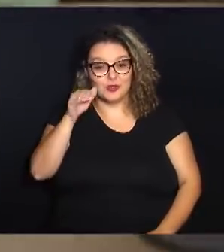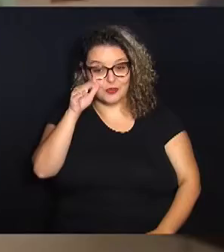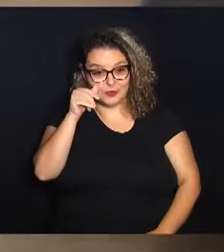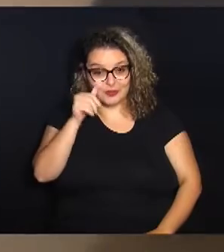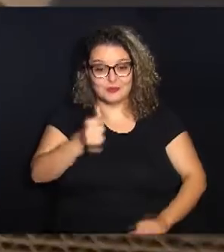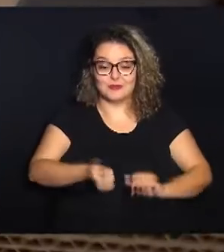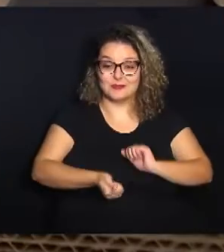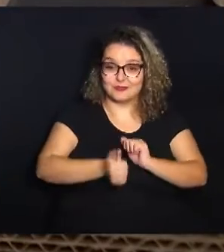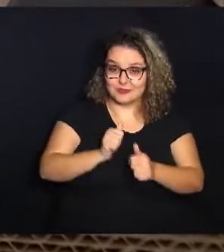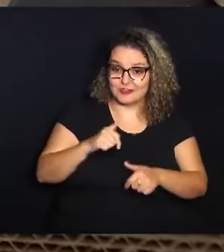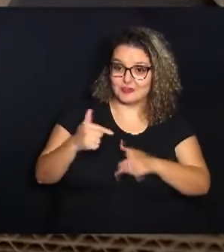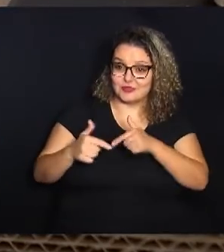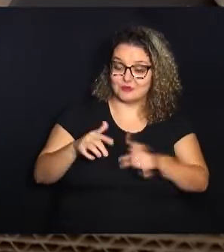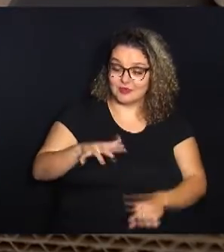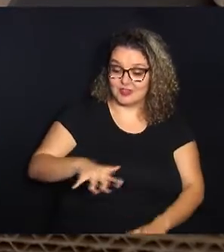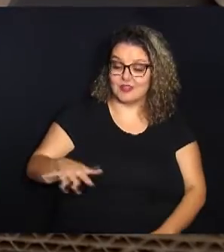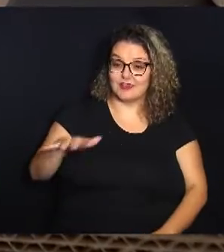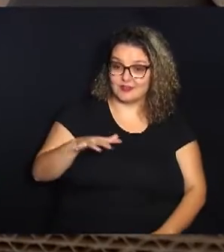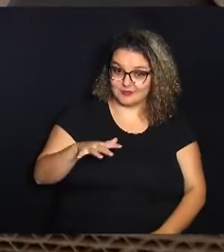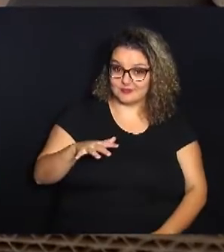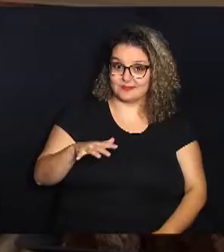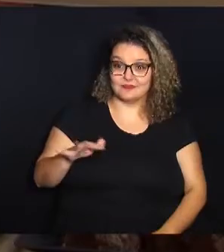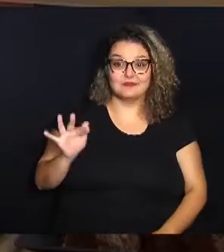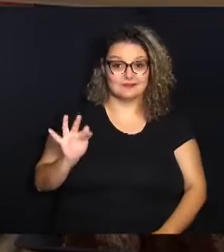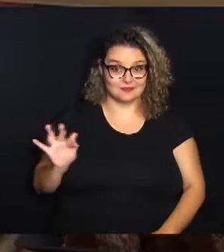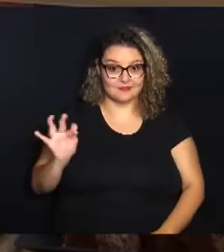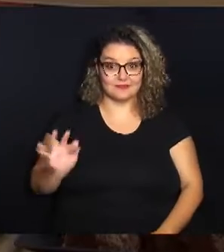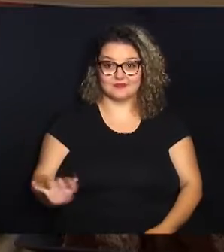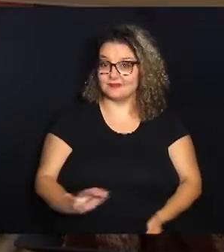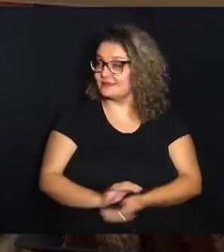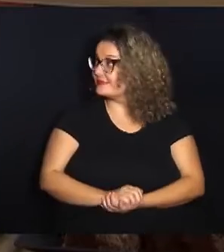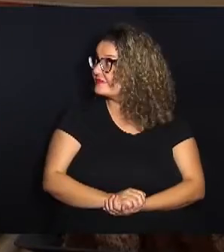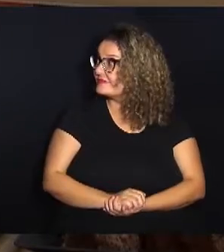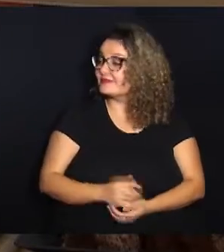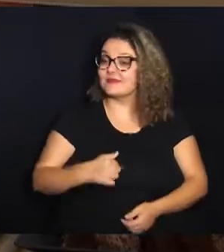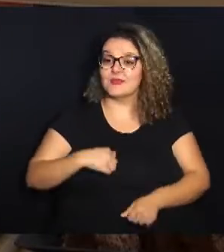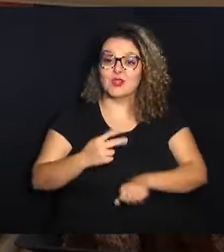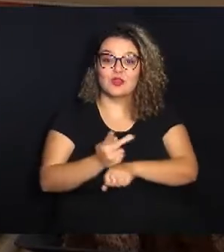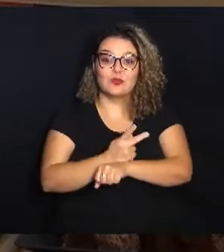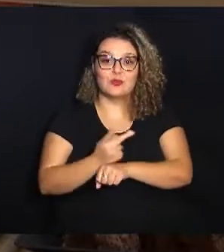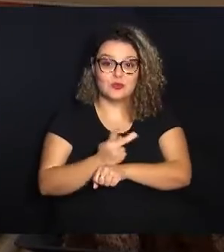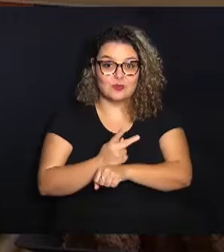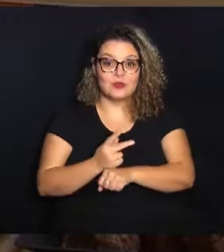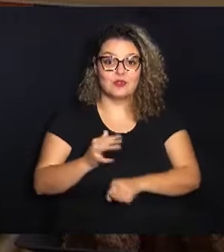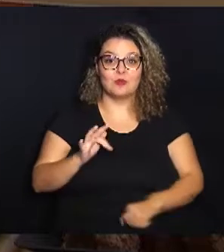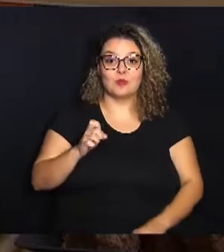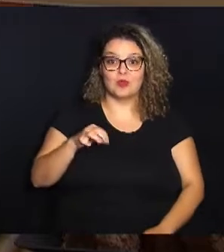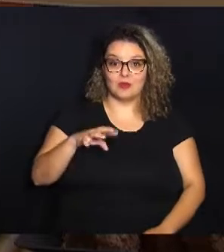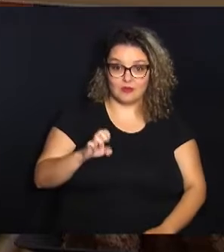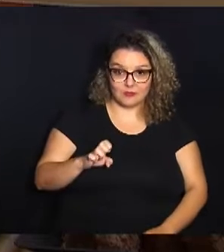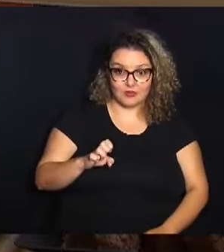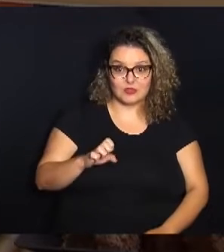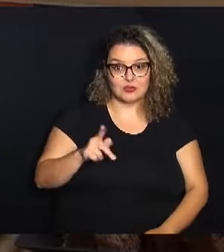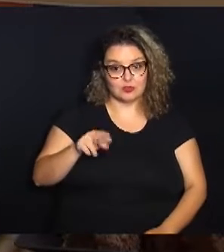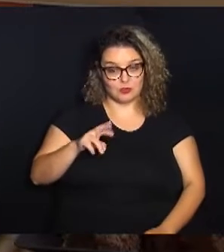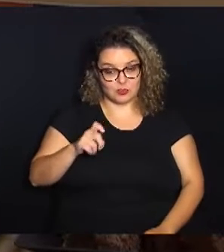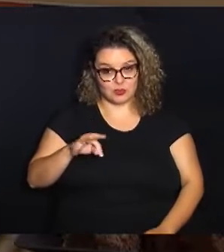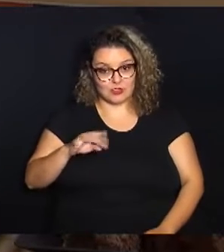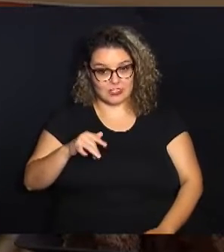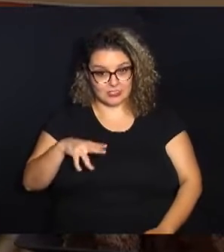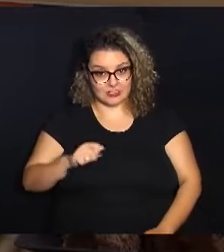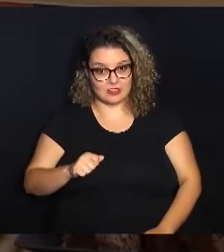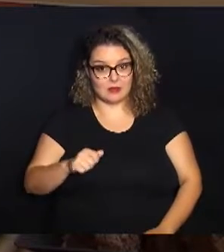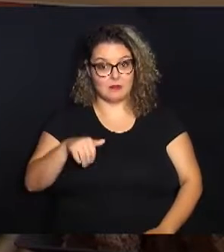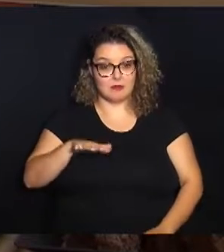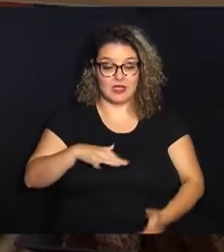a trabalhar com esse nicho ainda na faculdade. E eu estava à procura de uma fonte de proteína mais natural, mais sustentável